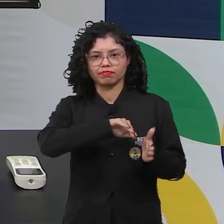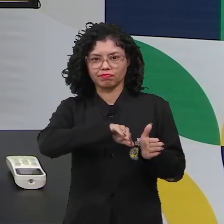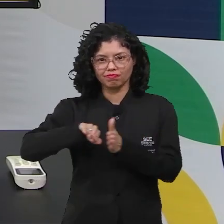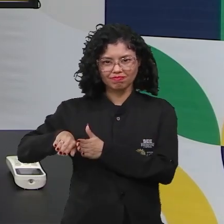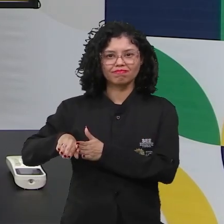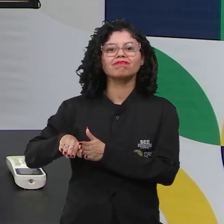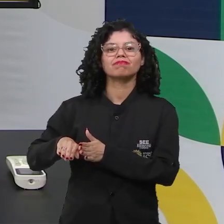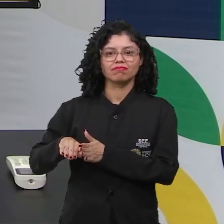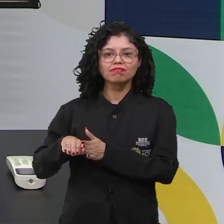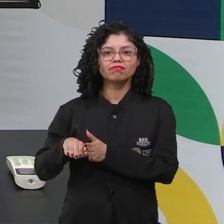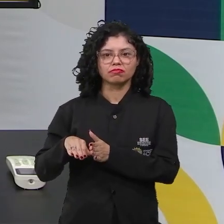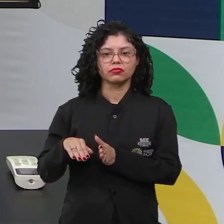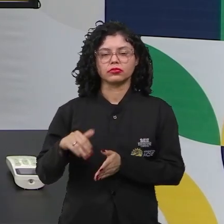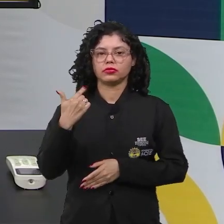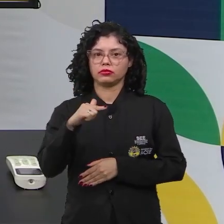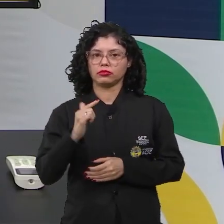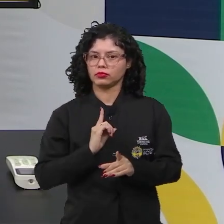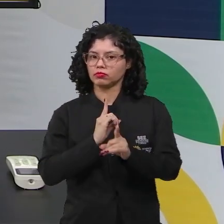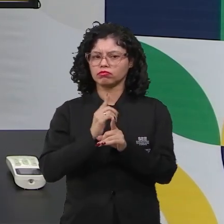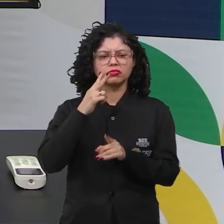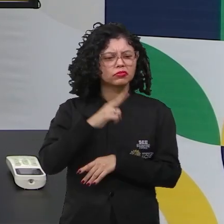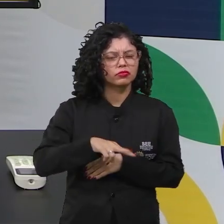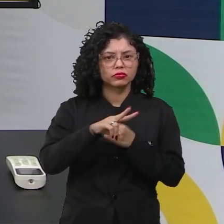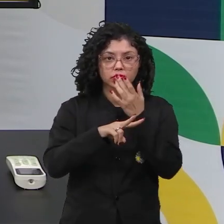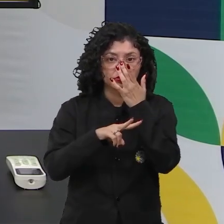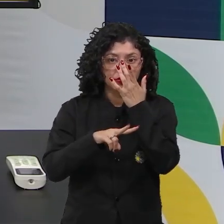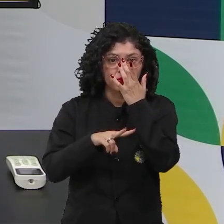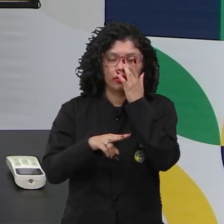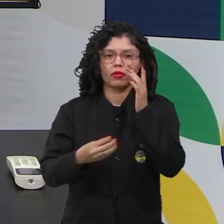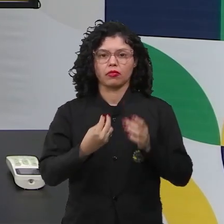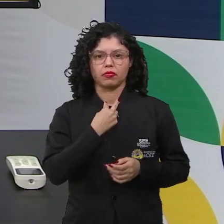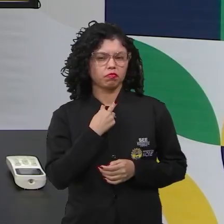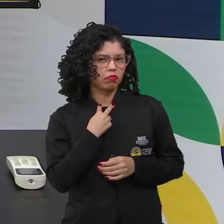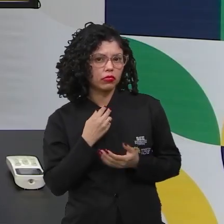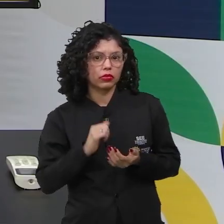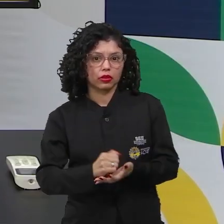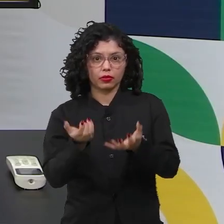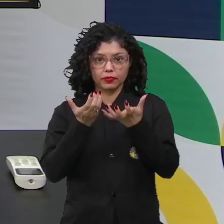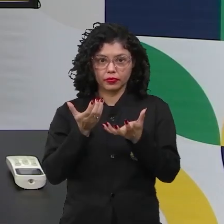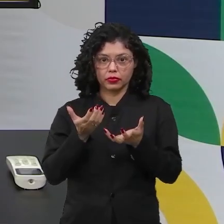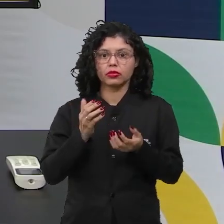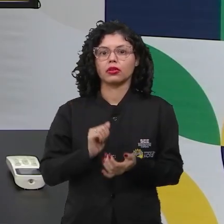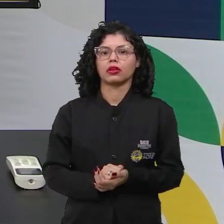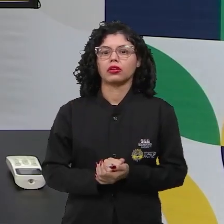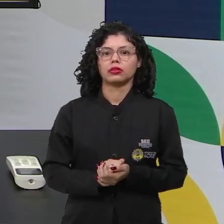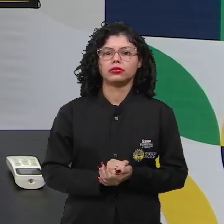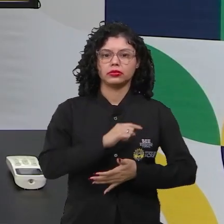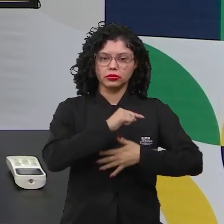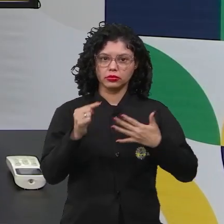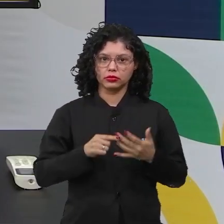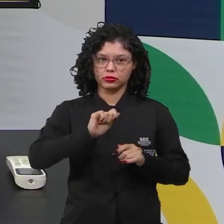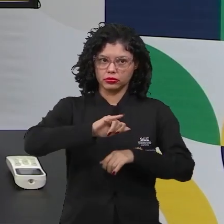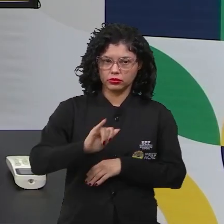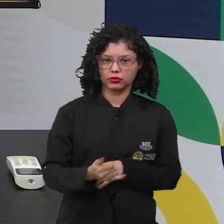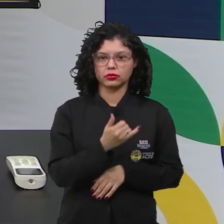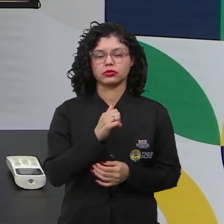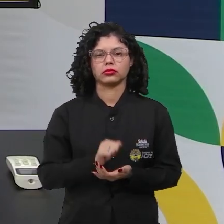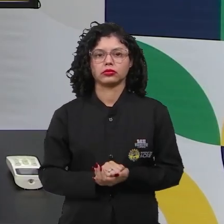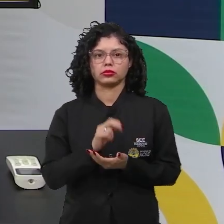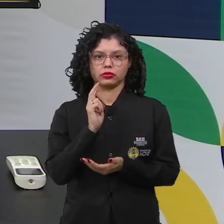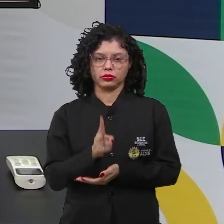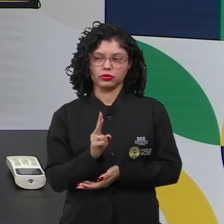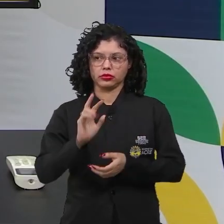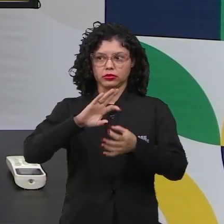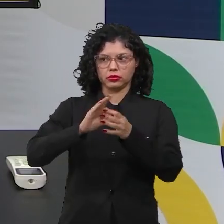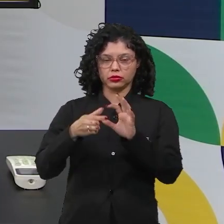excluído, ele não vai se identificar porque, eu não posso vivenciar, mas eu quero. Então, a todos devem ser oportunizados. Então, é